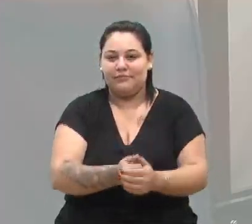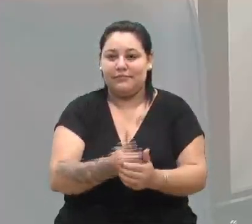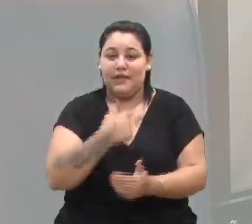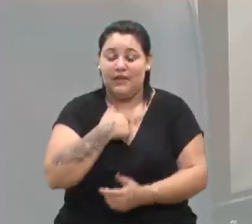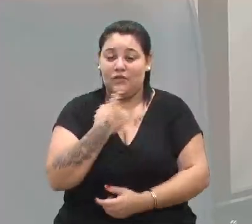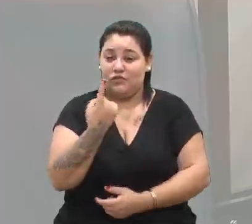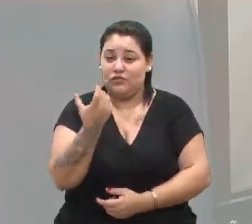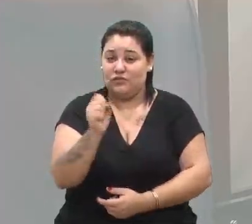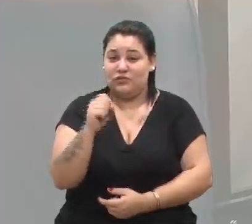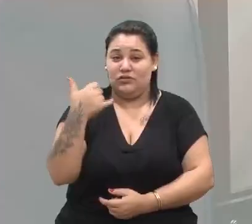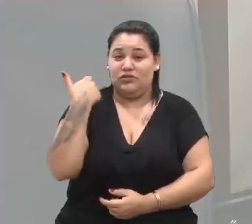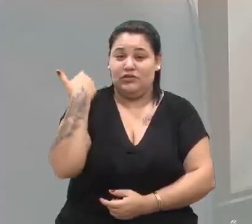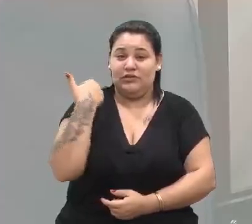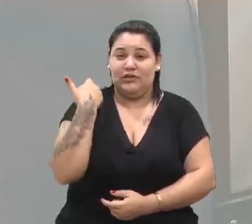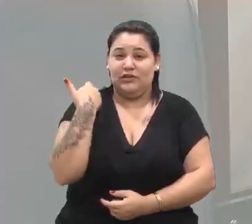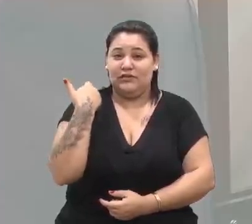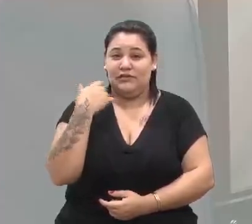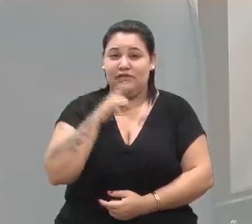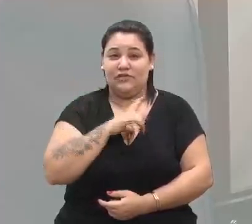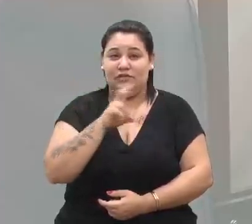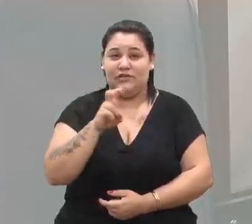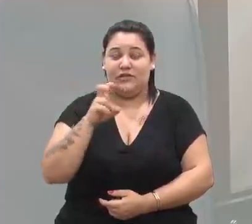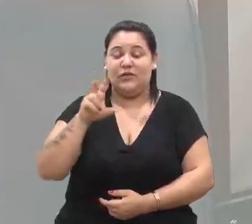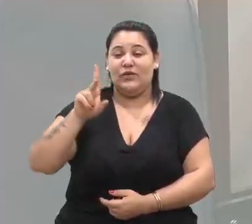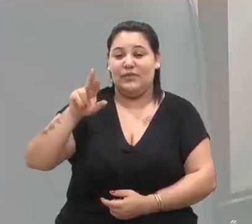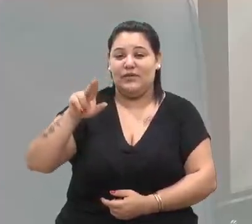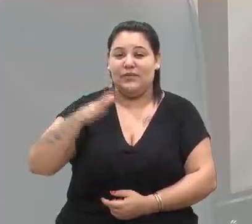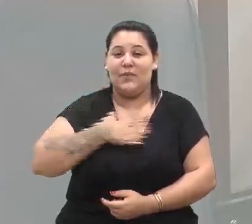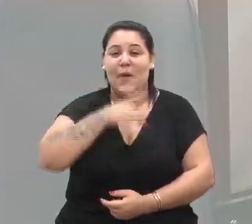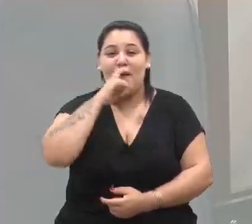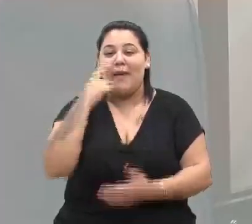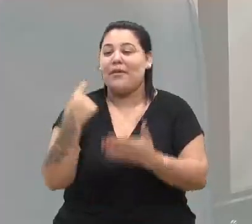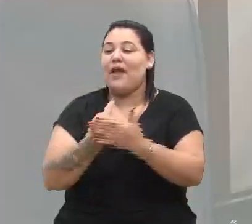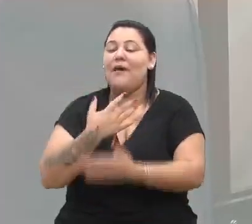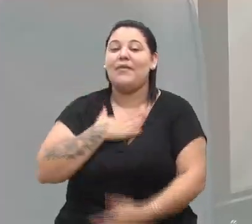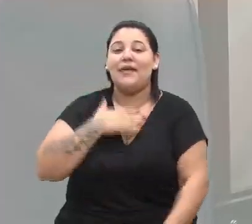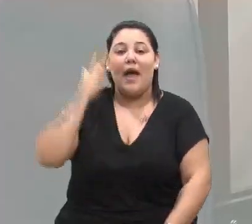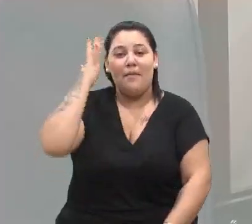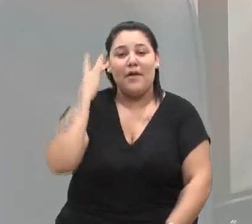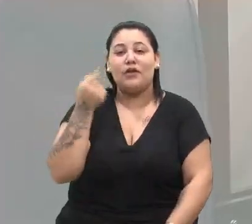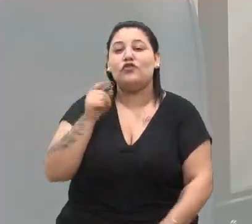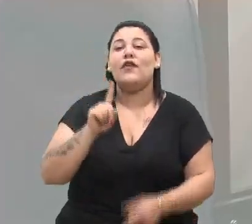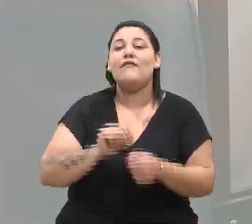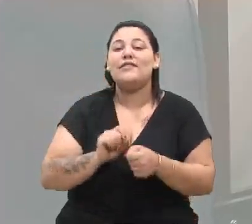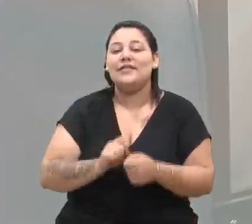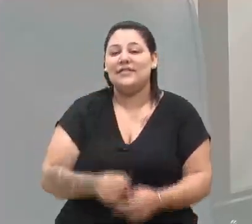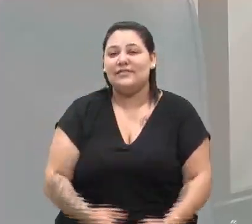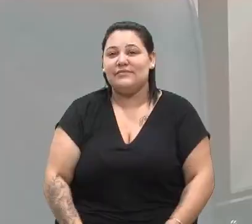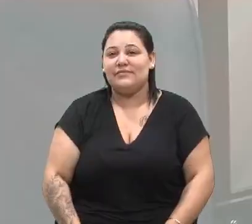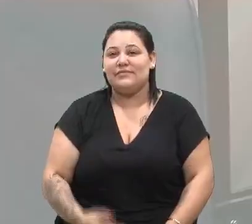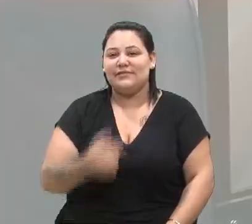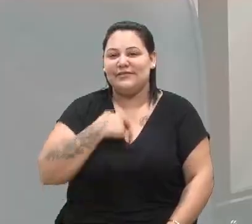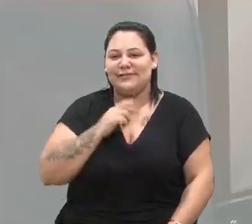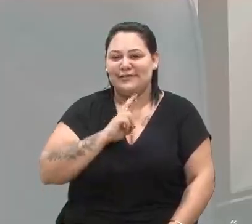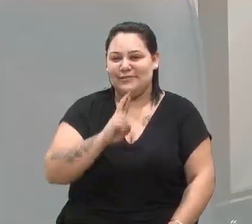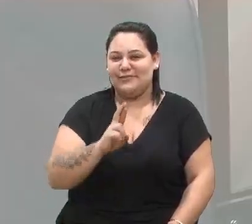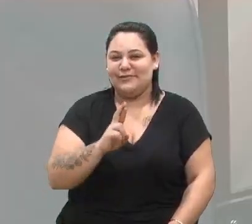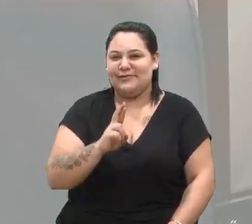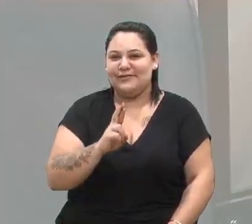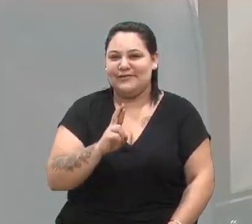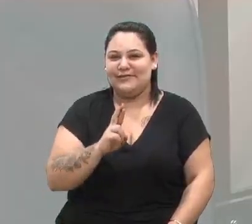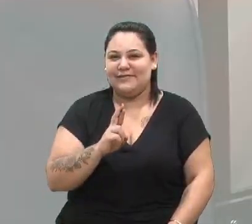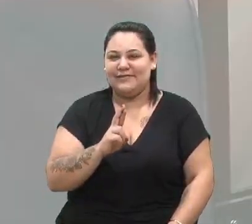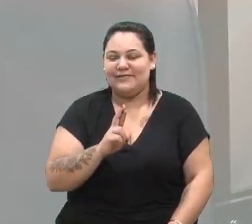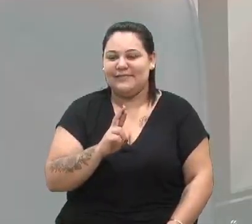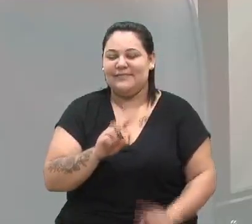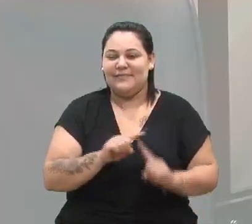18 anos, Adas e 5 irmãos, o meu pai perguntava para mim, amanhã, o que vamos fazer amanhã? Isso a gente constrói. Mas a